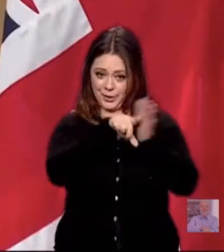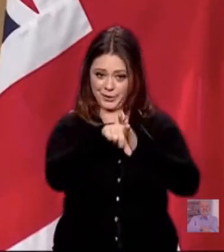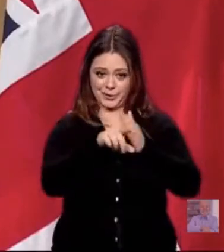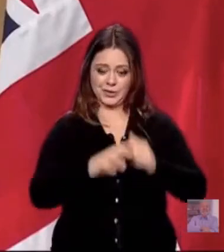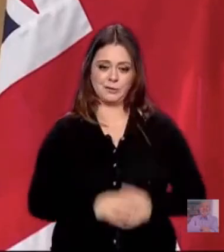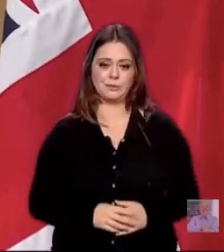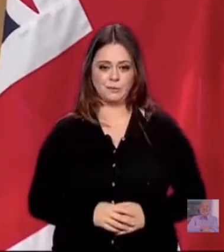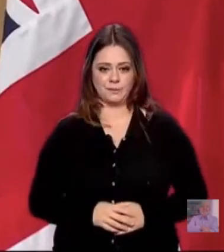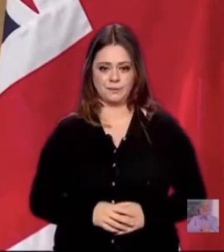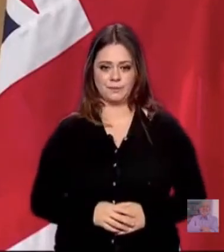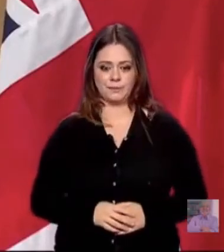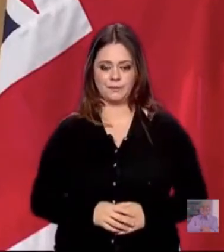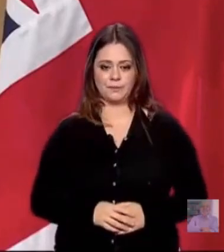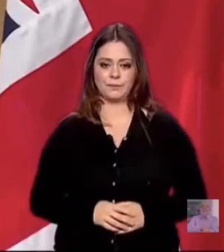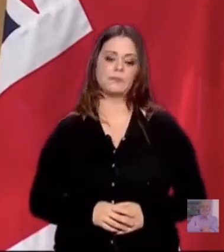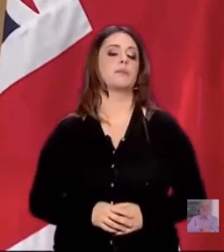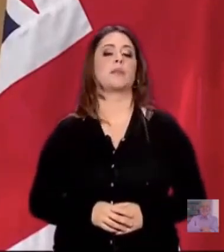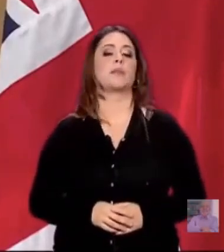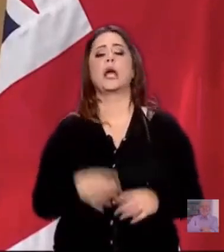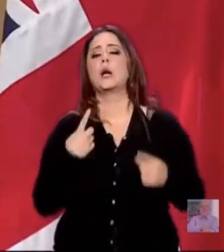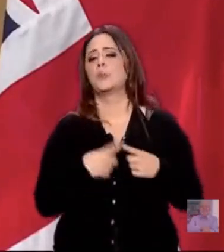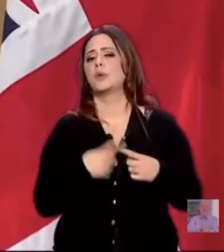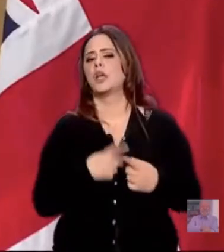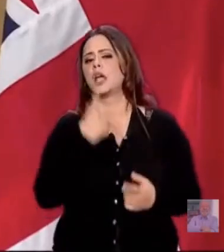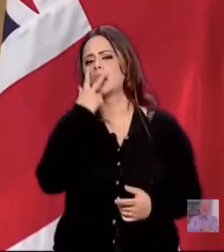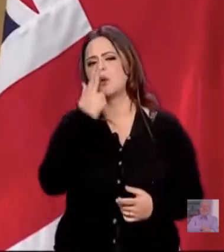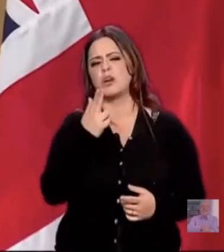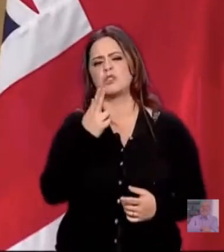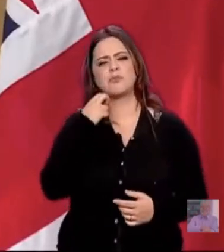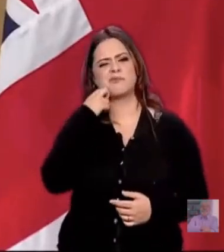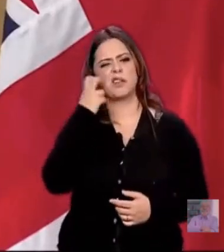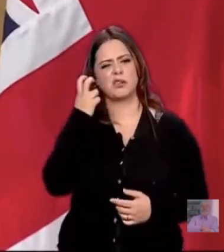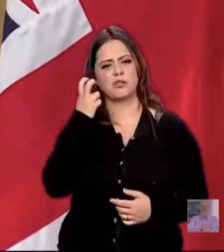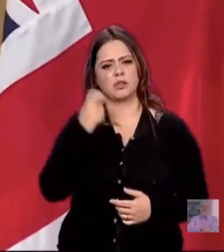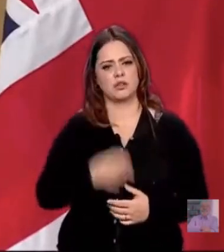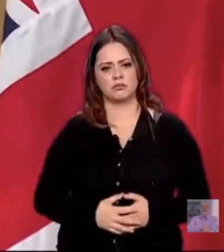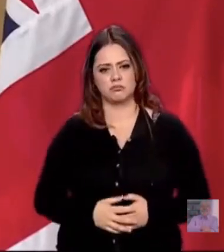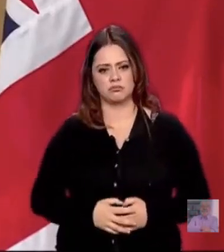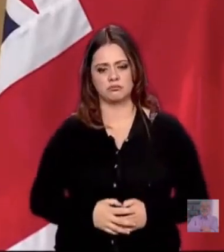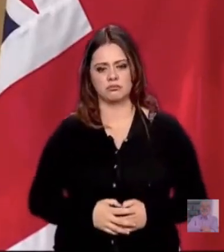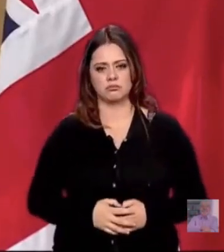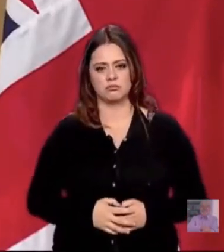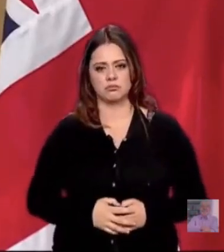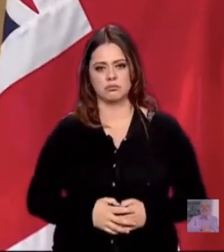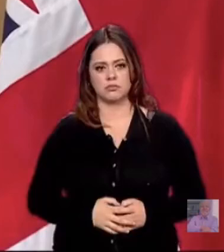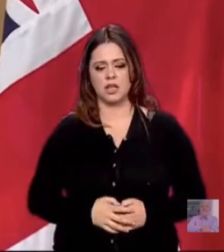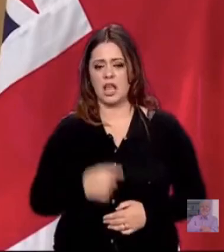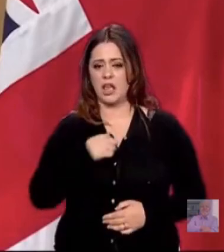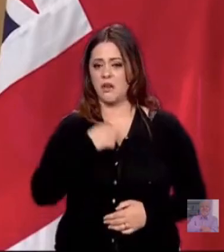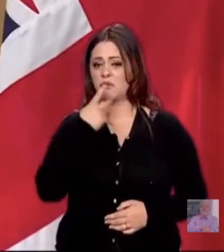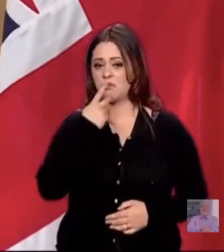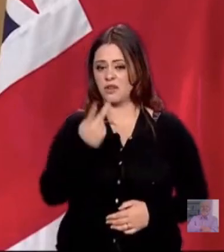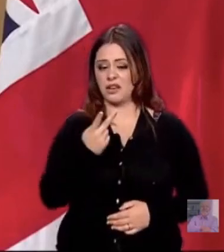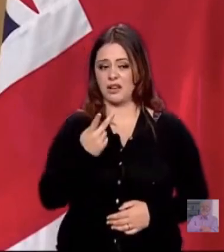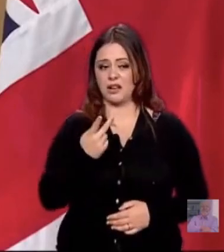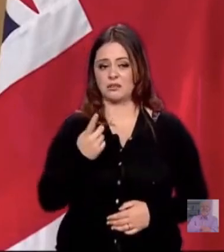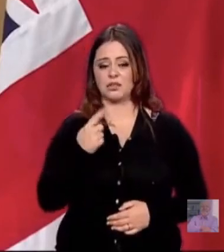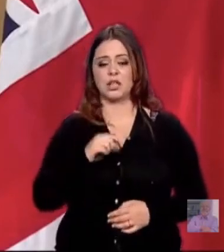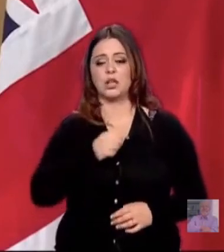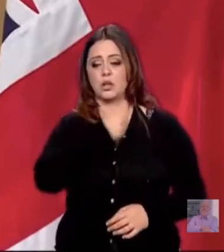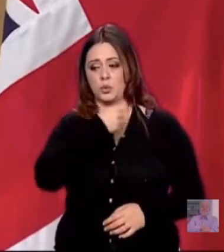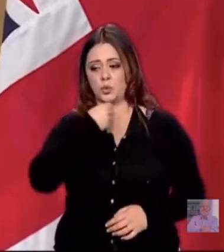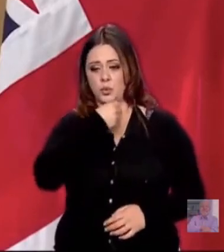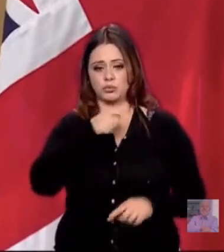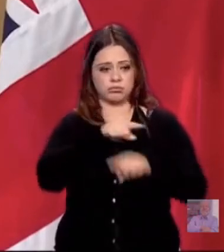pergunta porque eu acho uma vergonha eu vou falar inclusive na frente do